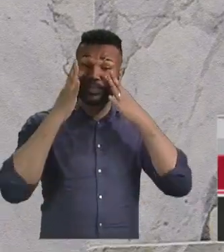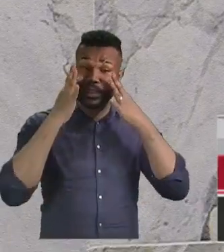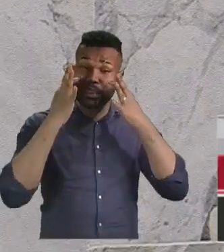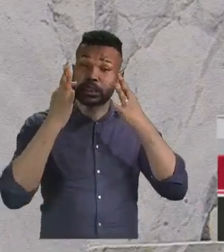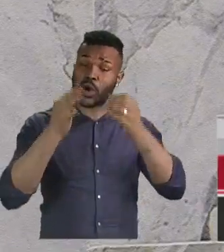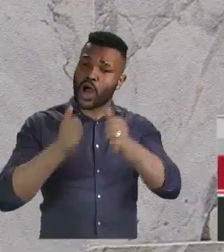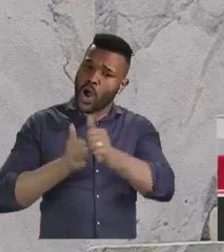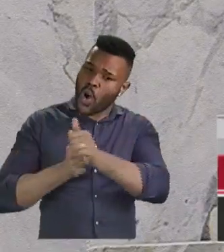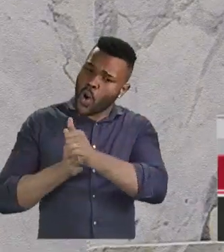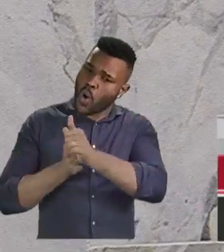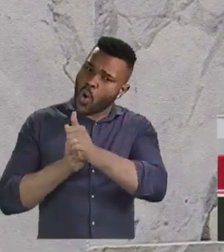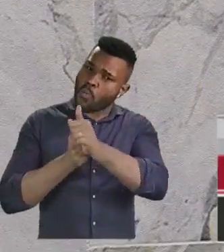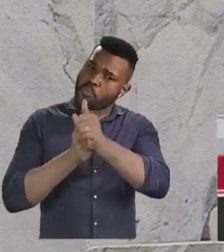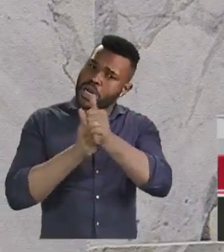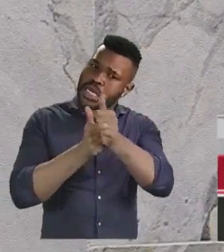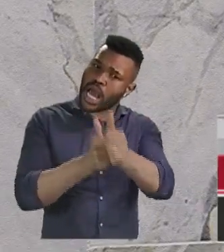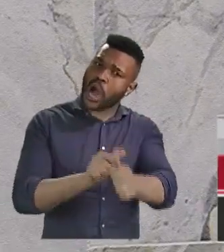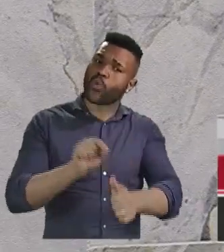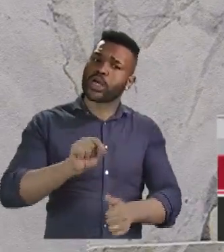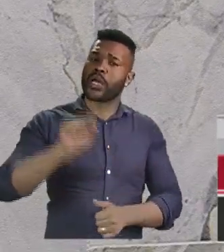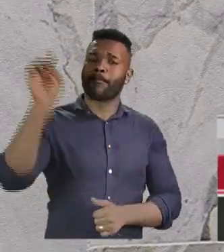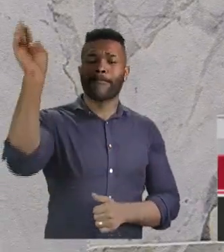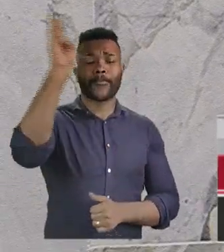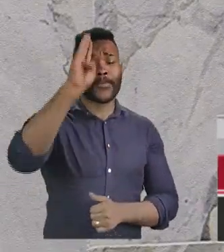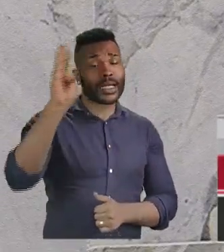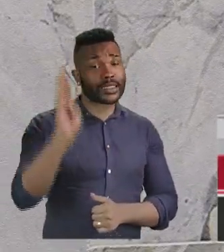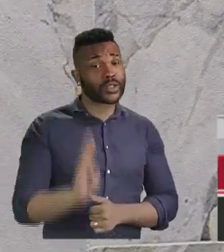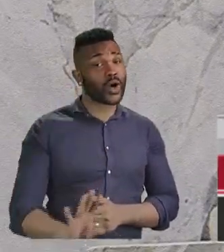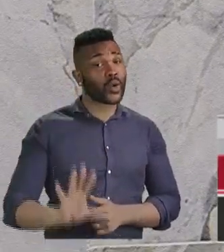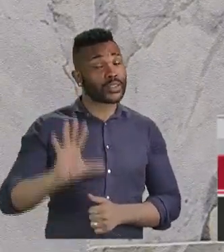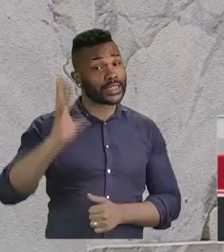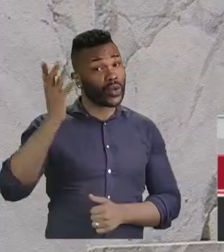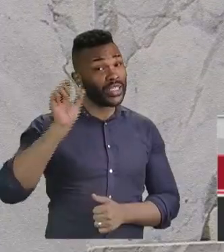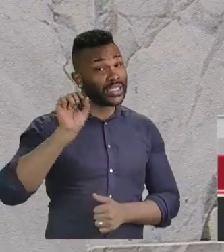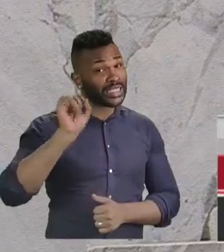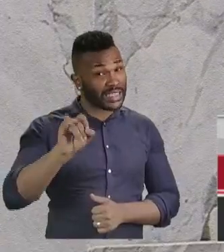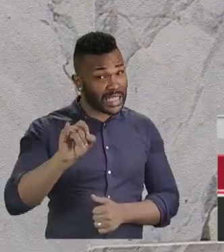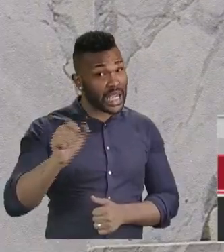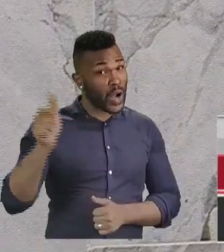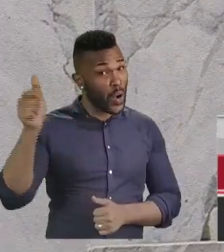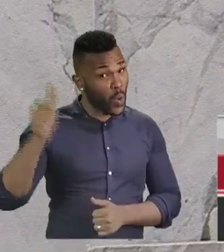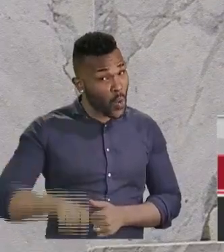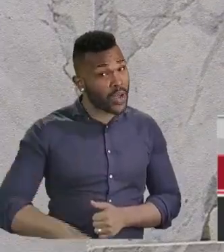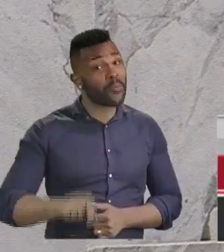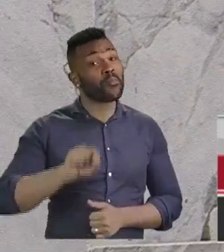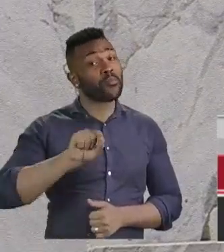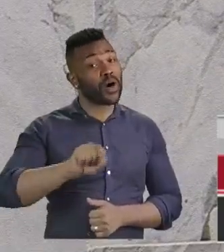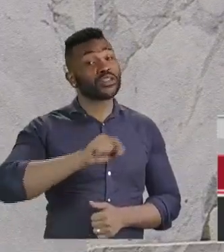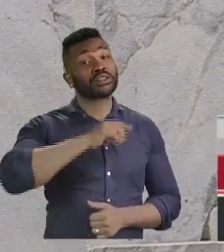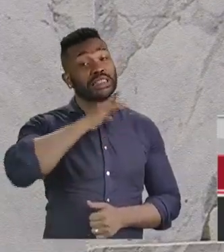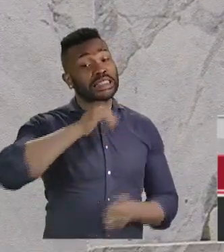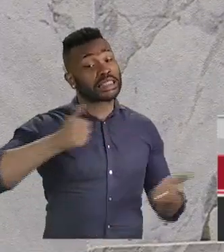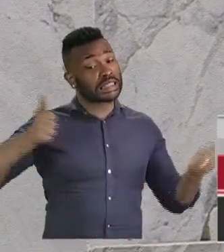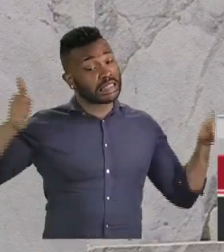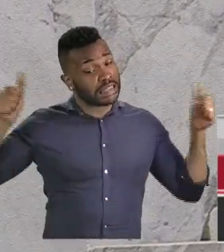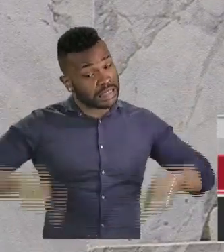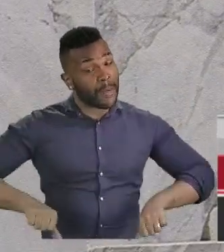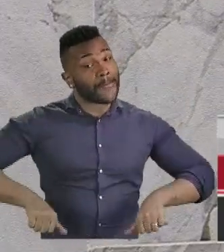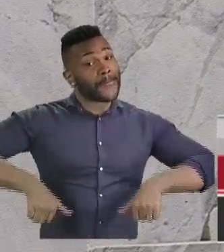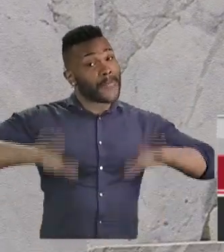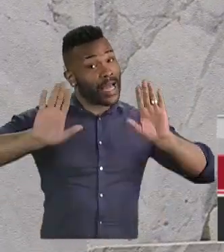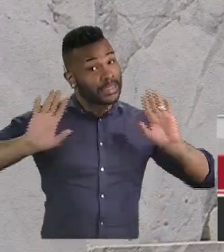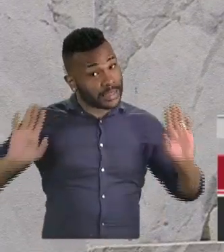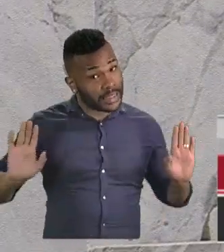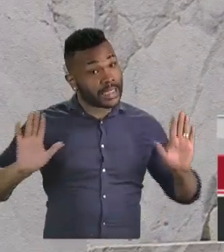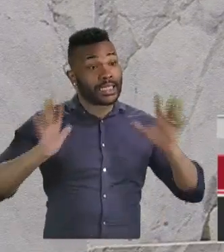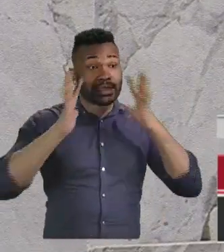acompanhar bem de perto o que está acontecendo em todo o Brasil. Porque se está ruim, pode ficar pior ainda. Então nós precisamos ter muita